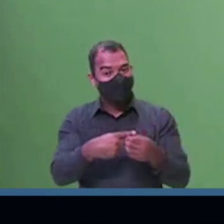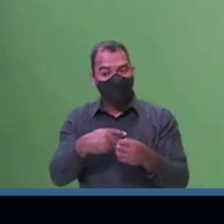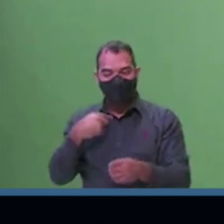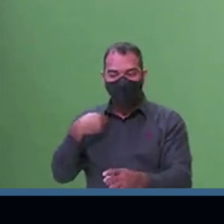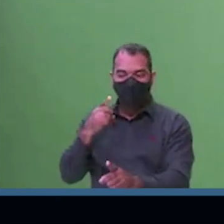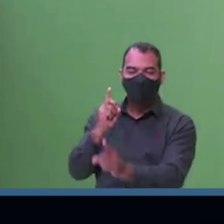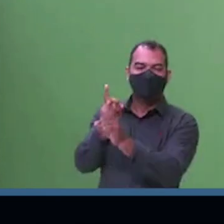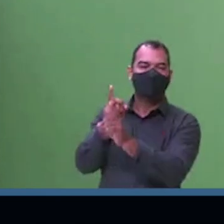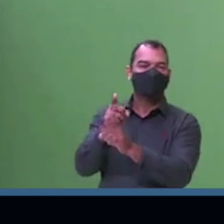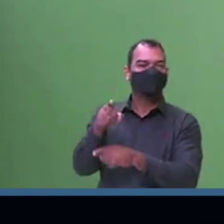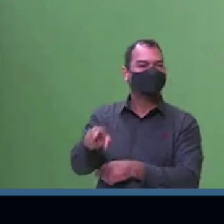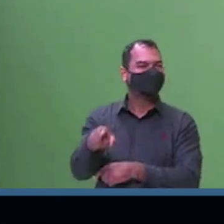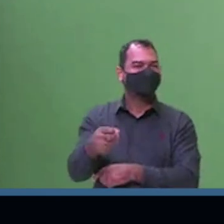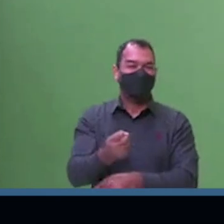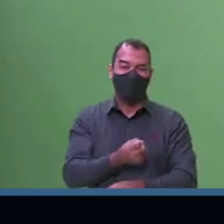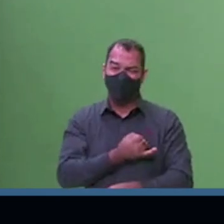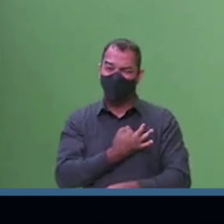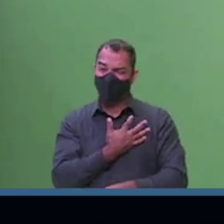novos,